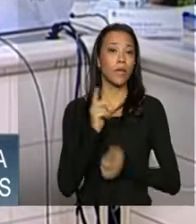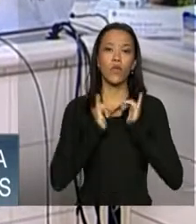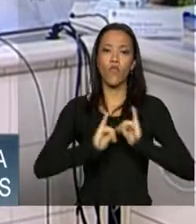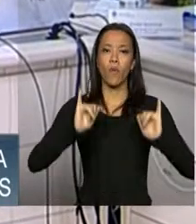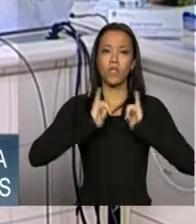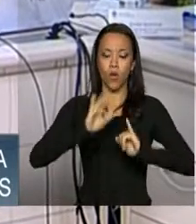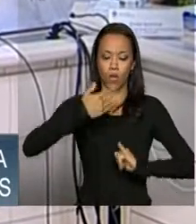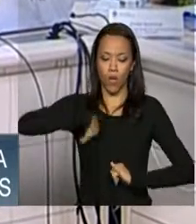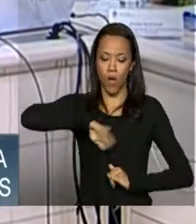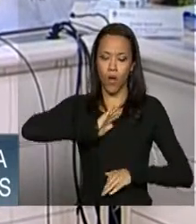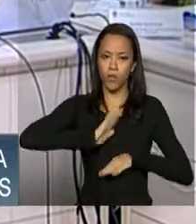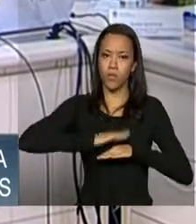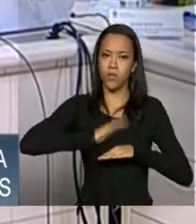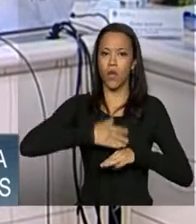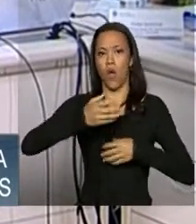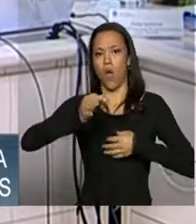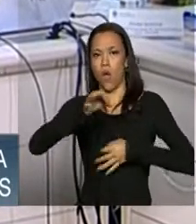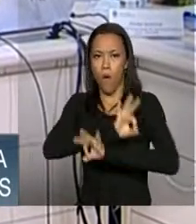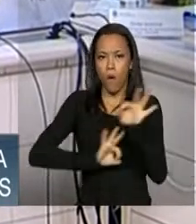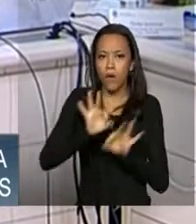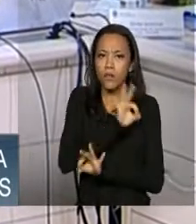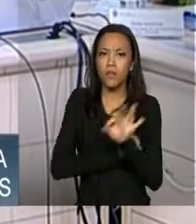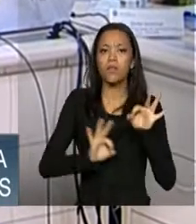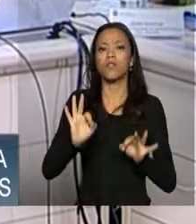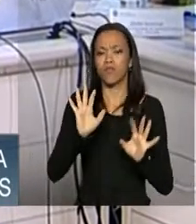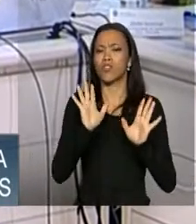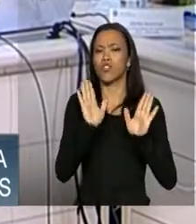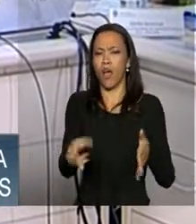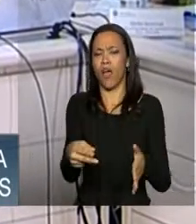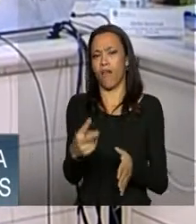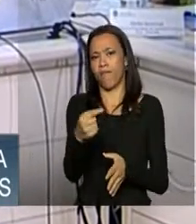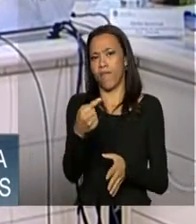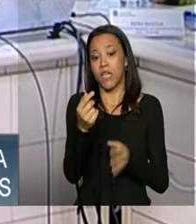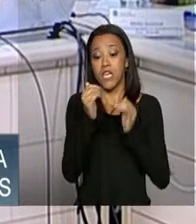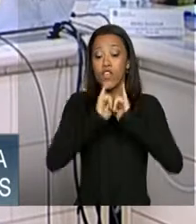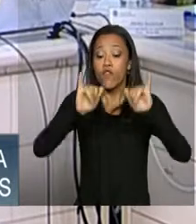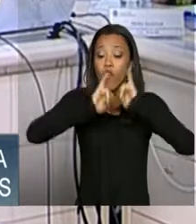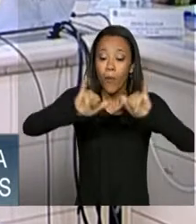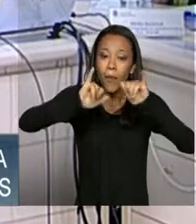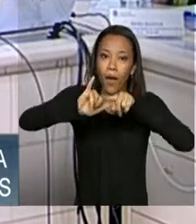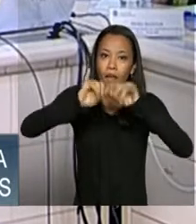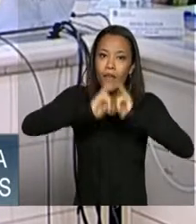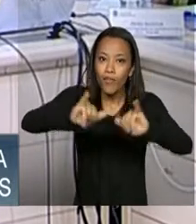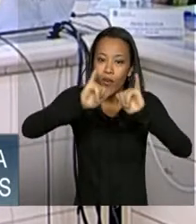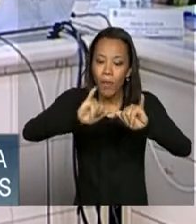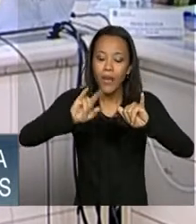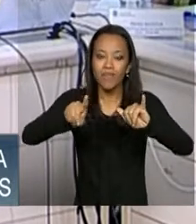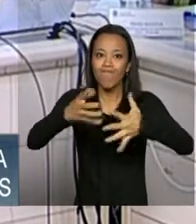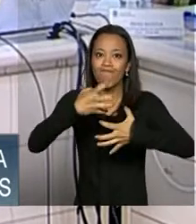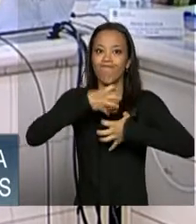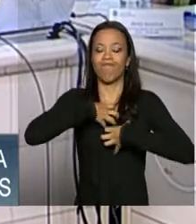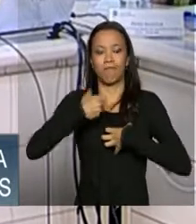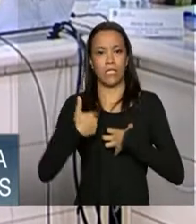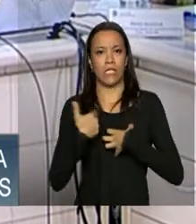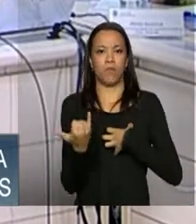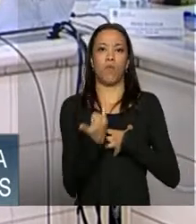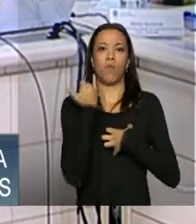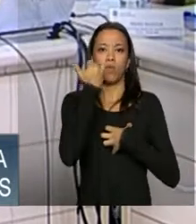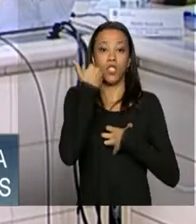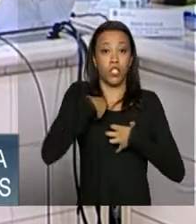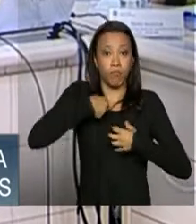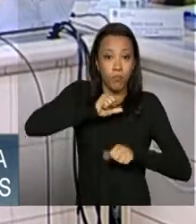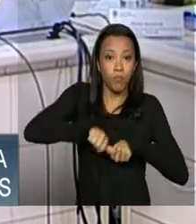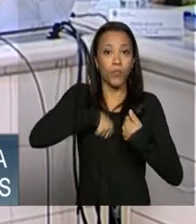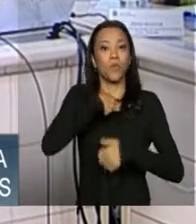está organizando, então, essas informações, como a gente viu que informação interfere diretamente aí, inclusive em alguns